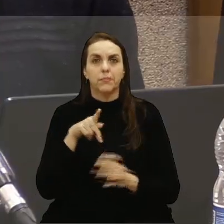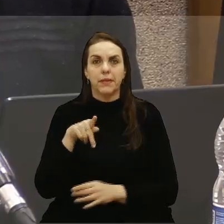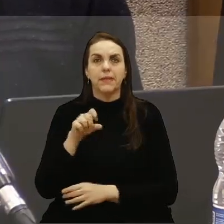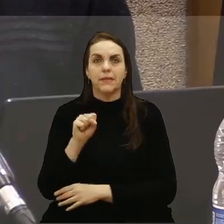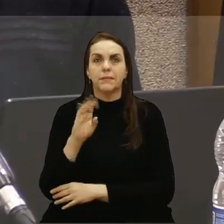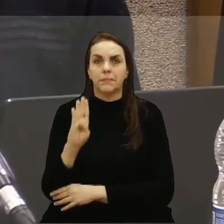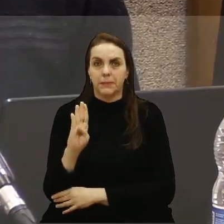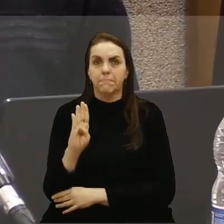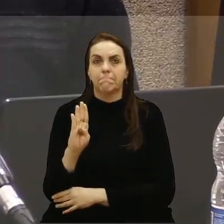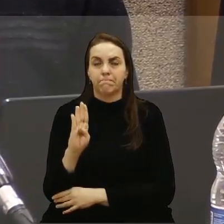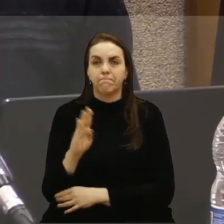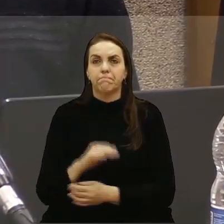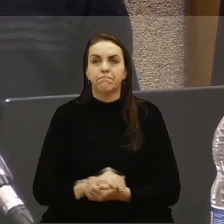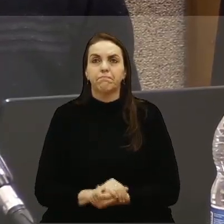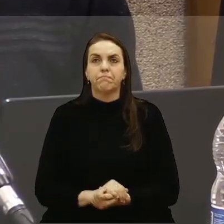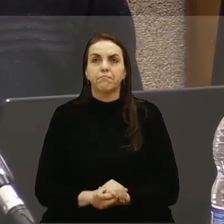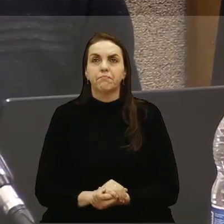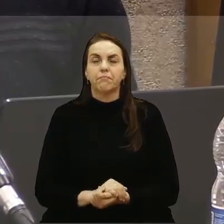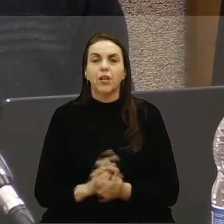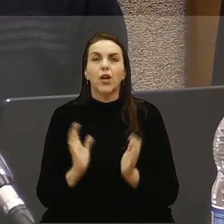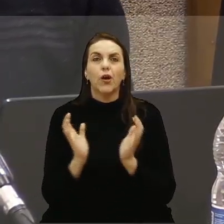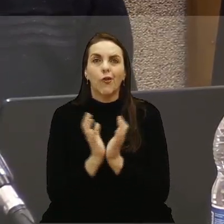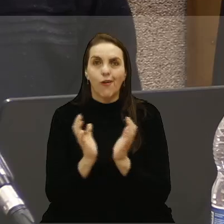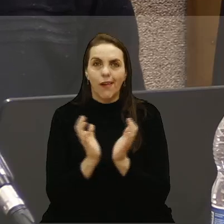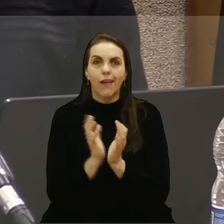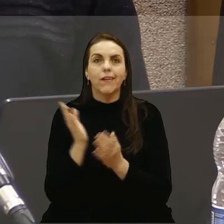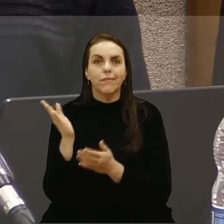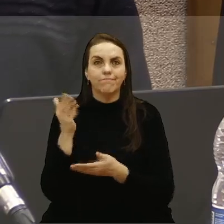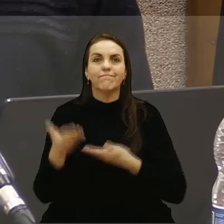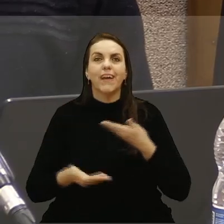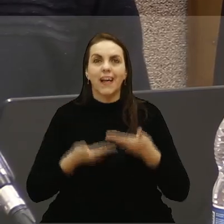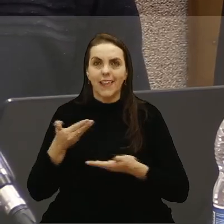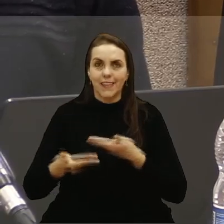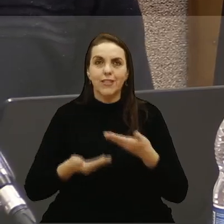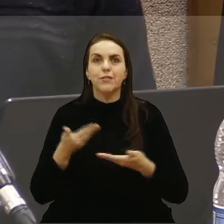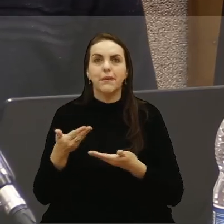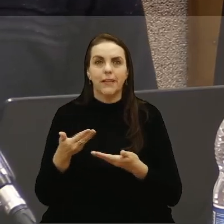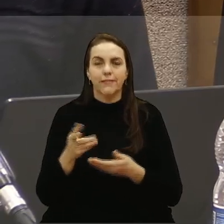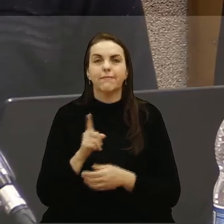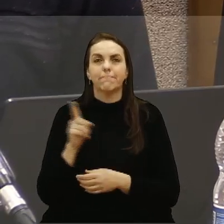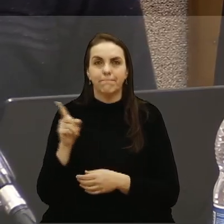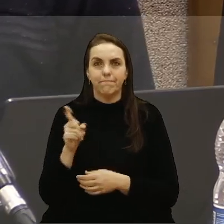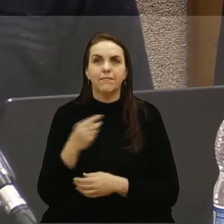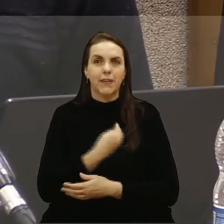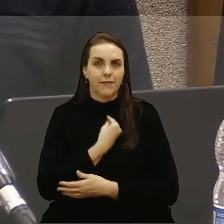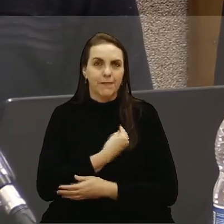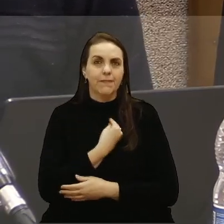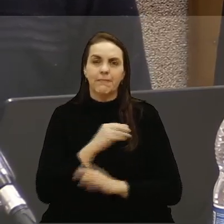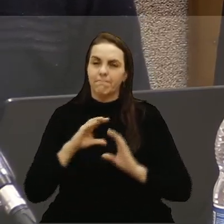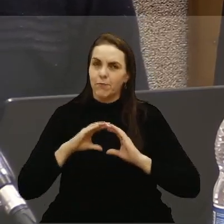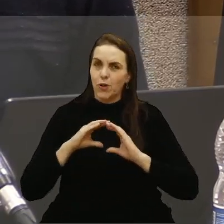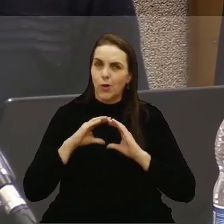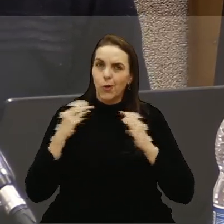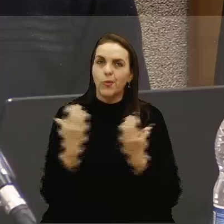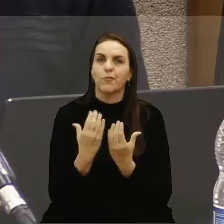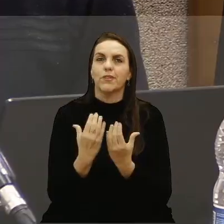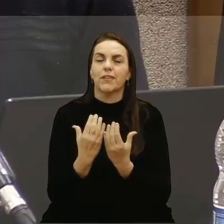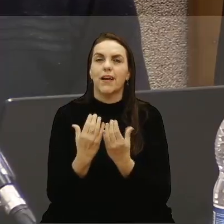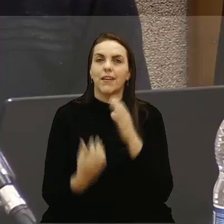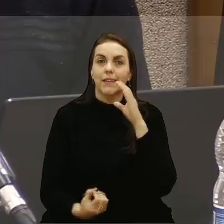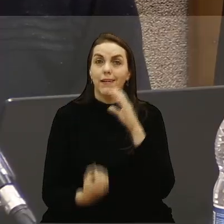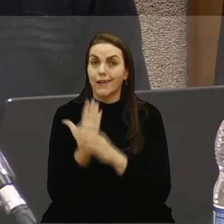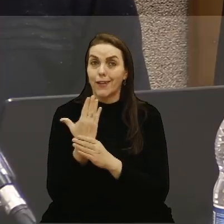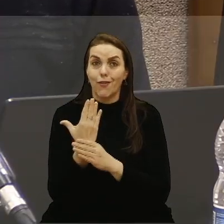deste colega que atende, que corre, que tem uma vivência comunitária e que criou